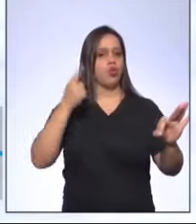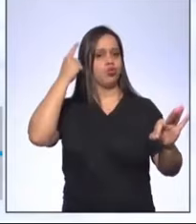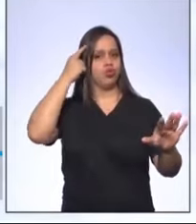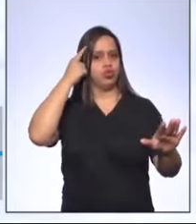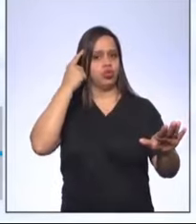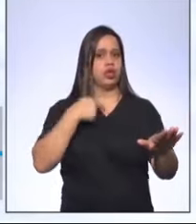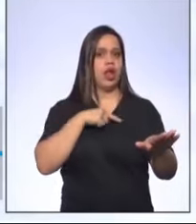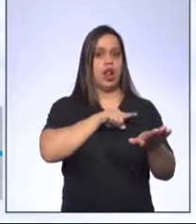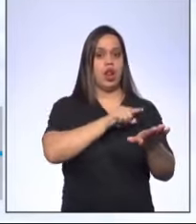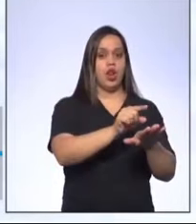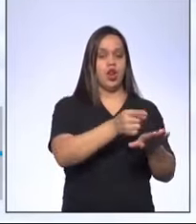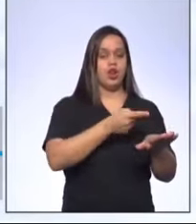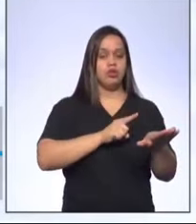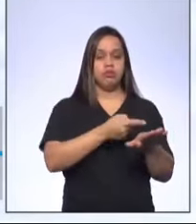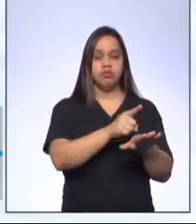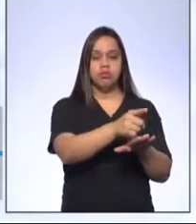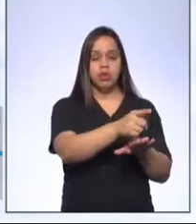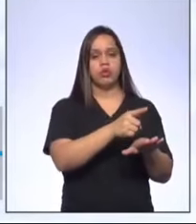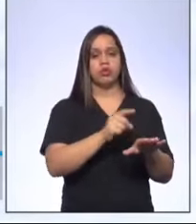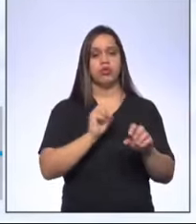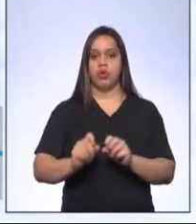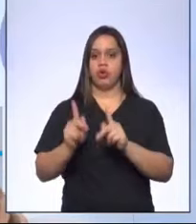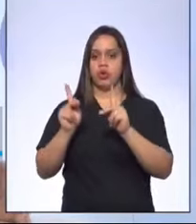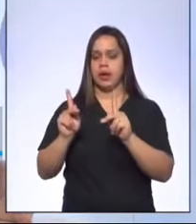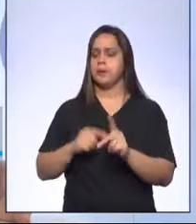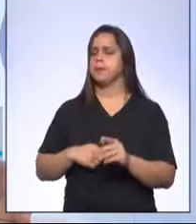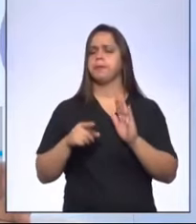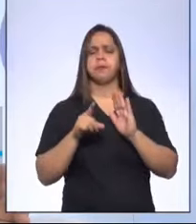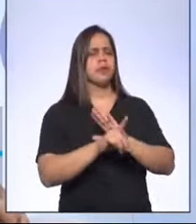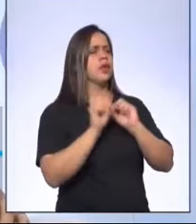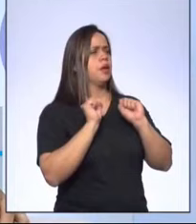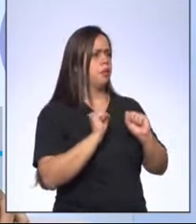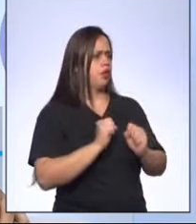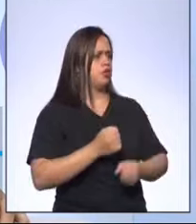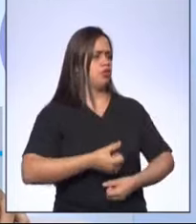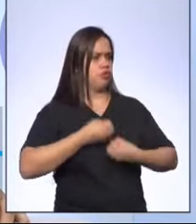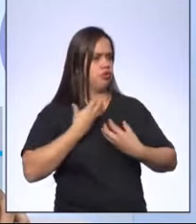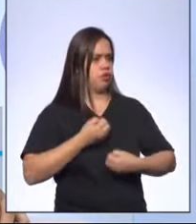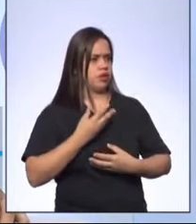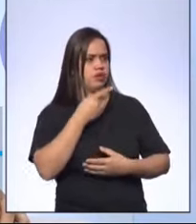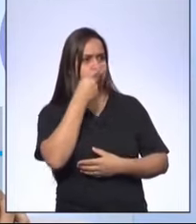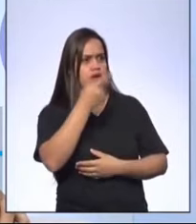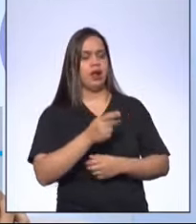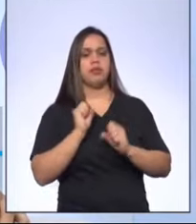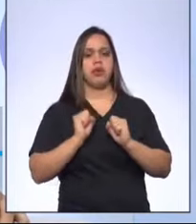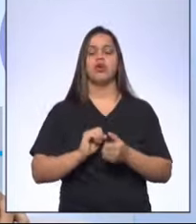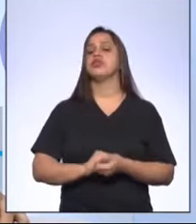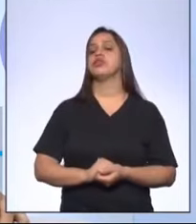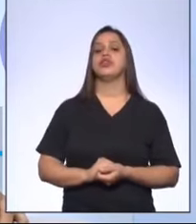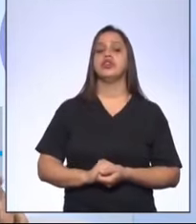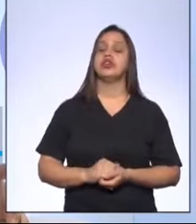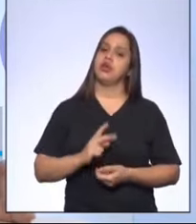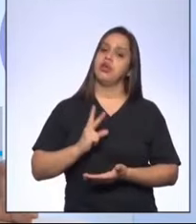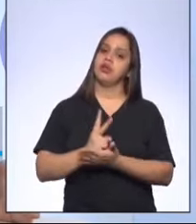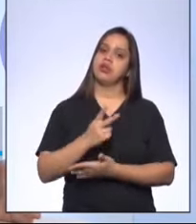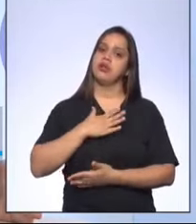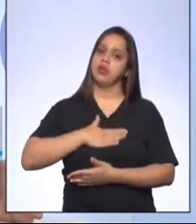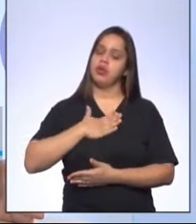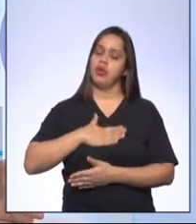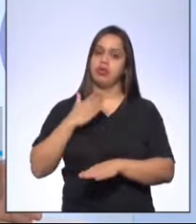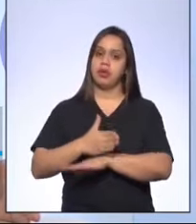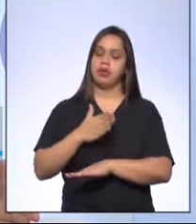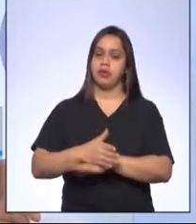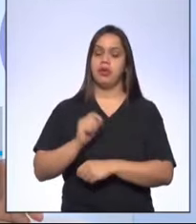Central, periférico. Posso trazer uma informação? Claro. Só um comentáriozinho. Eu sempre gosto de participar. Quando a gente